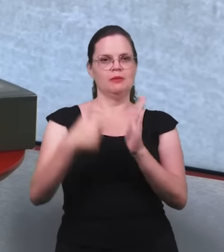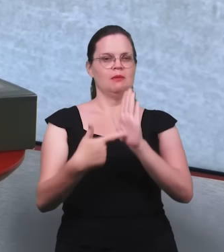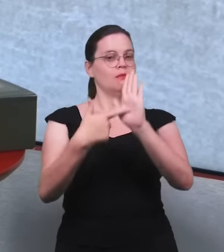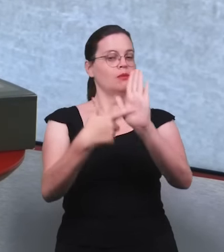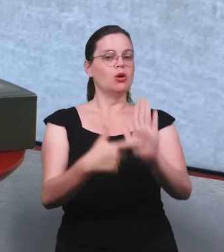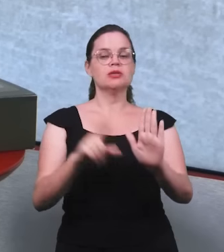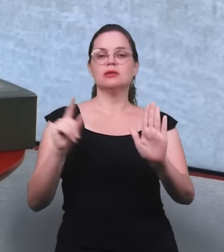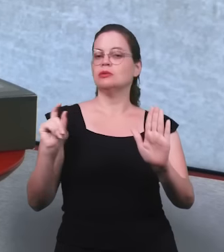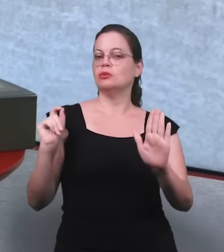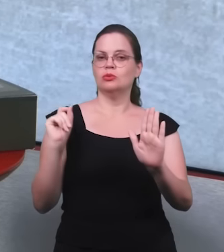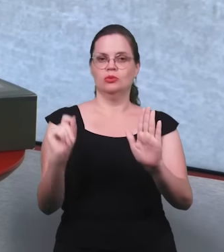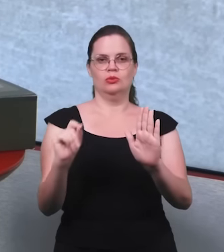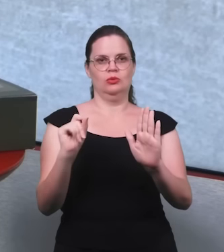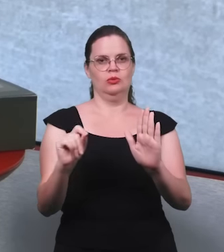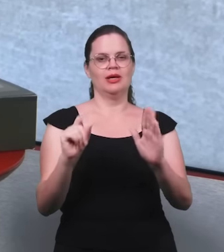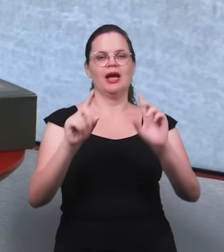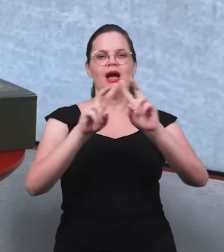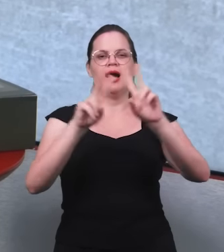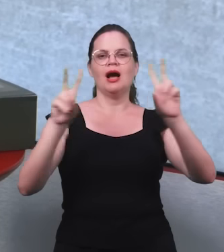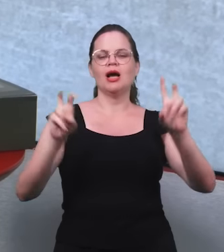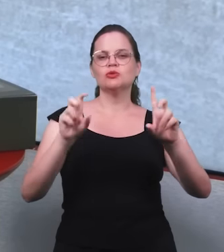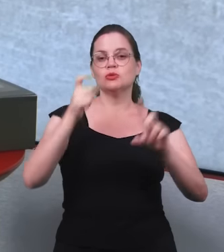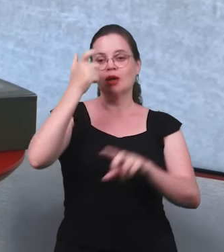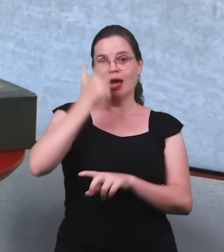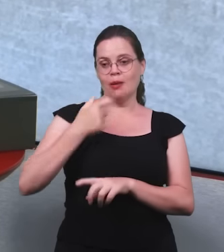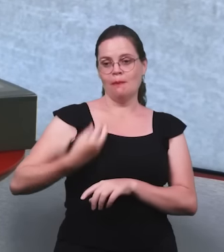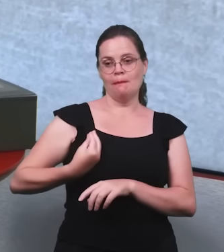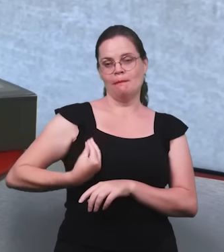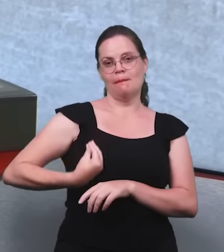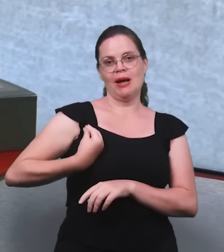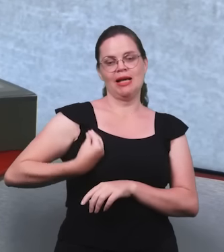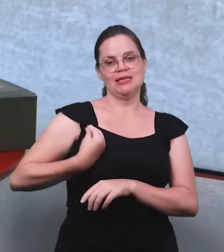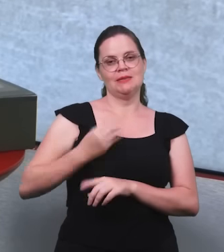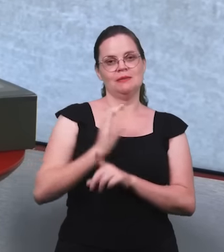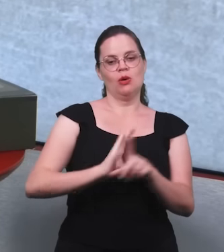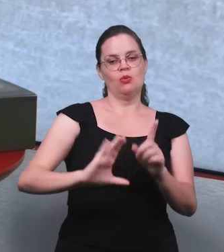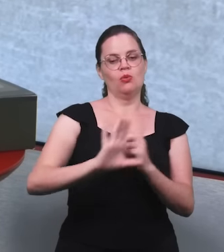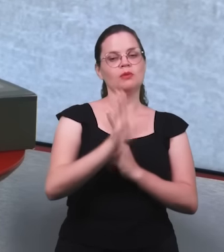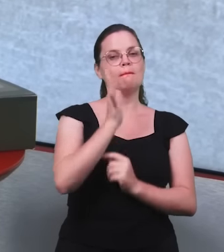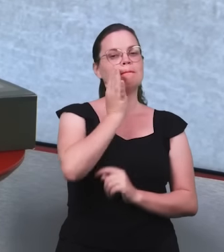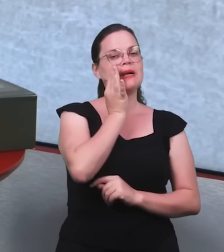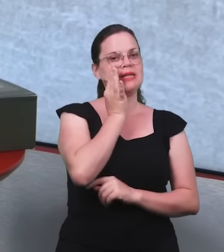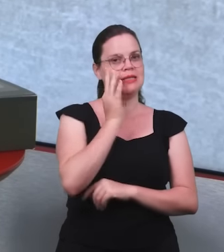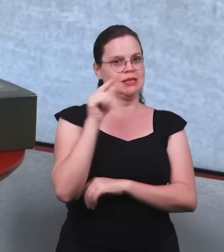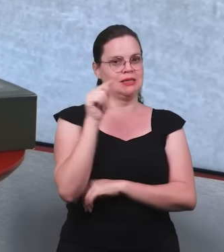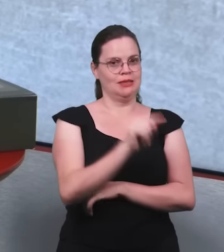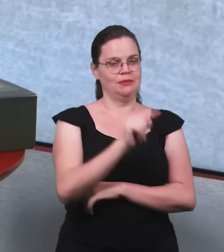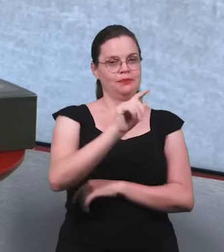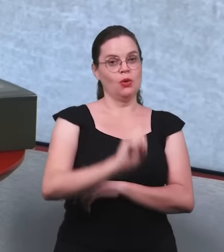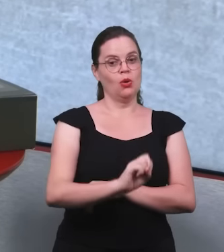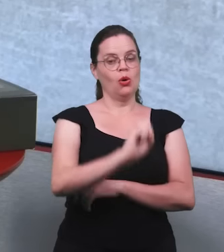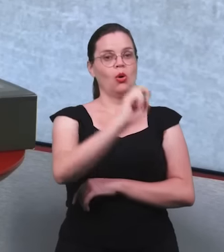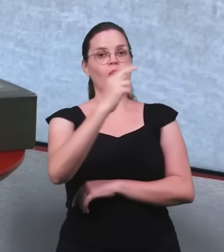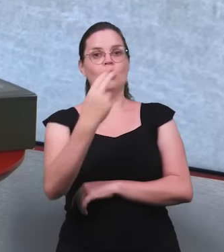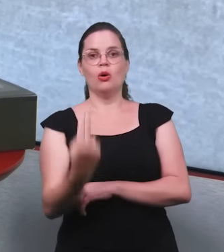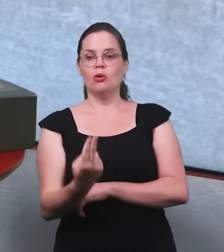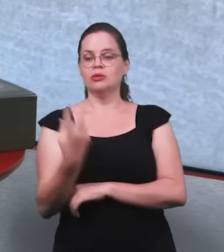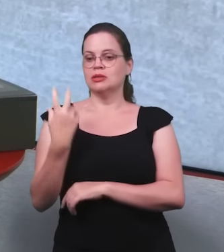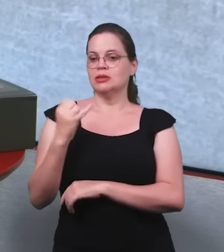o que representa assistir ou participar de um culto presencial, ou receber uma